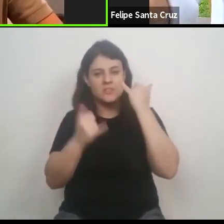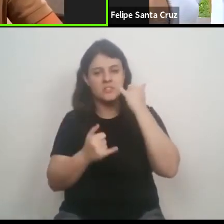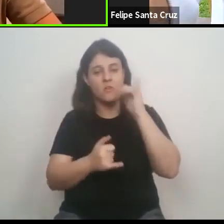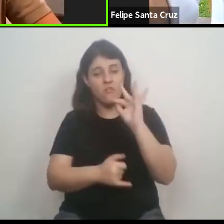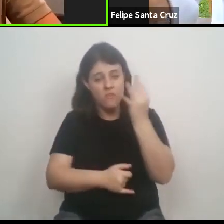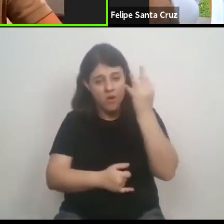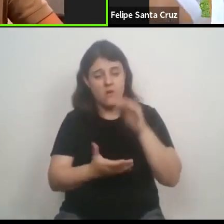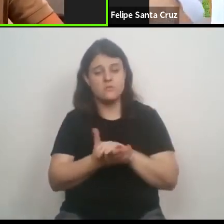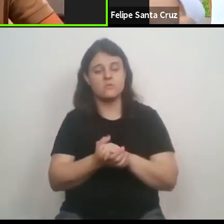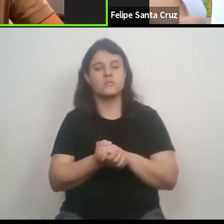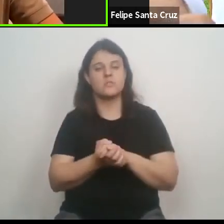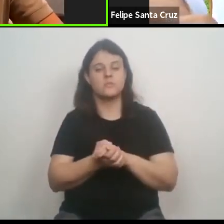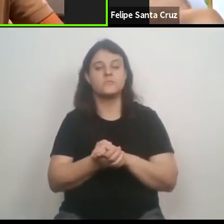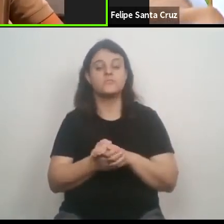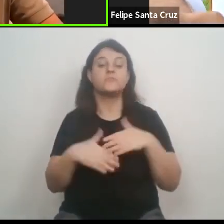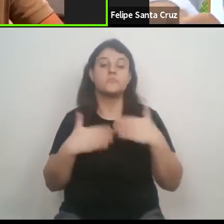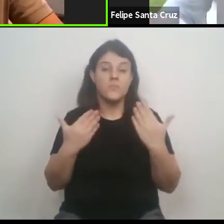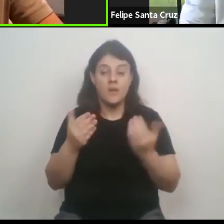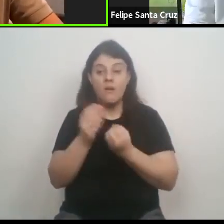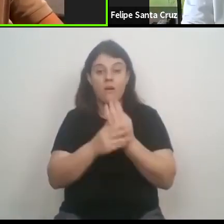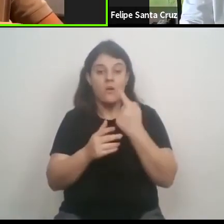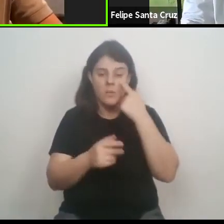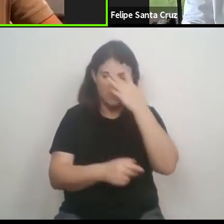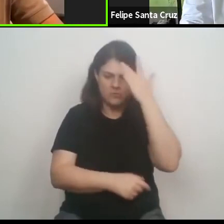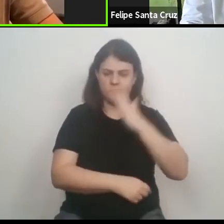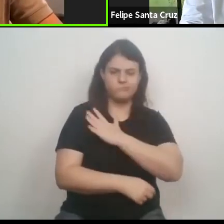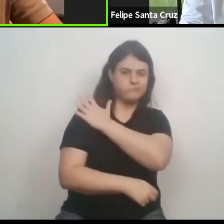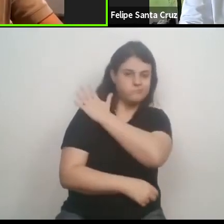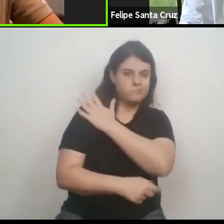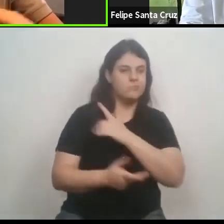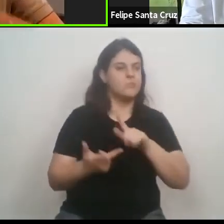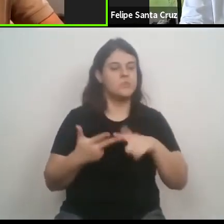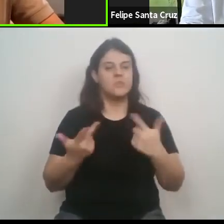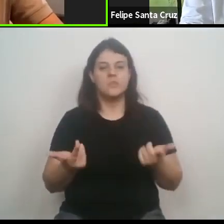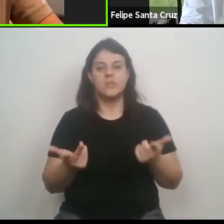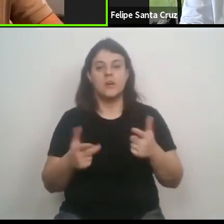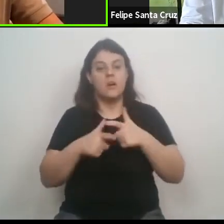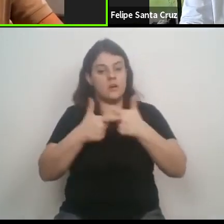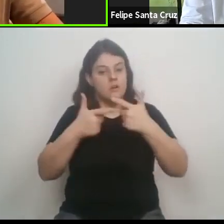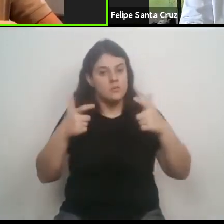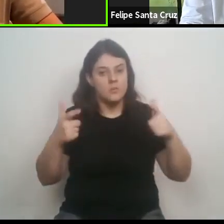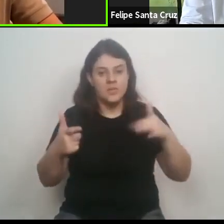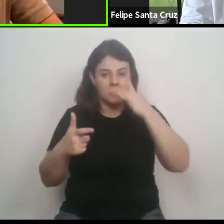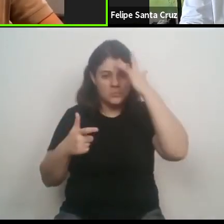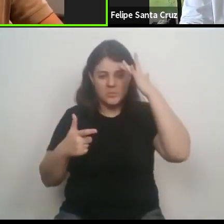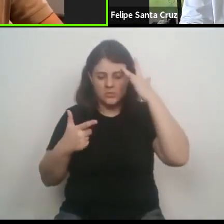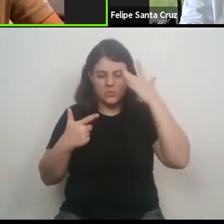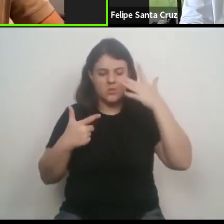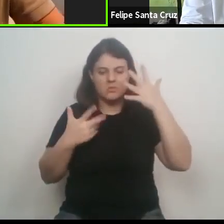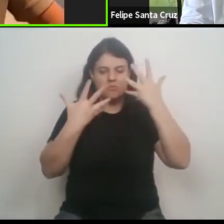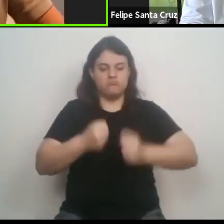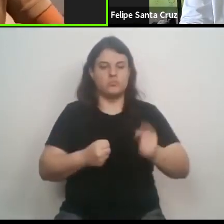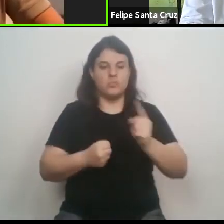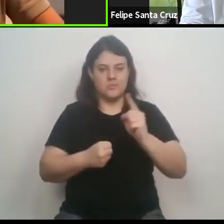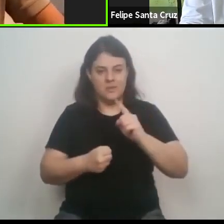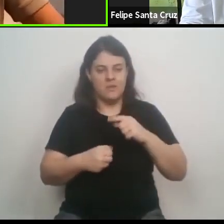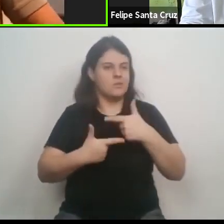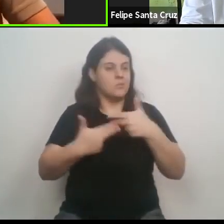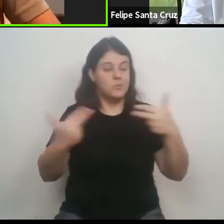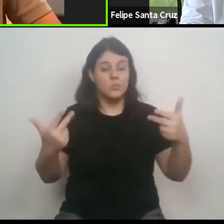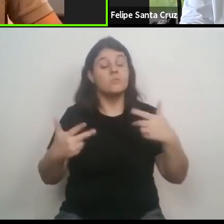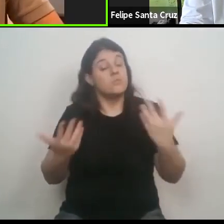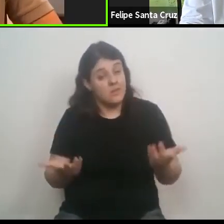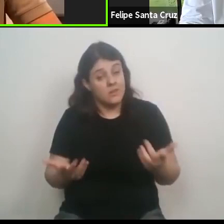né? Criando preconceitos, aumentando a intolerância, que é tudo o que é